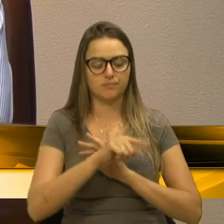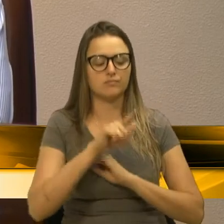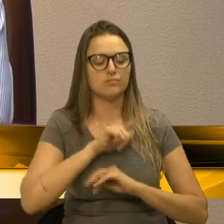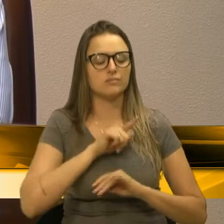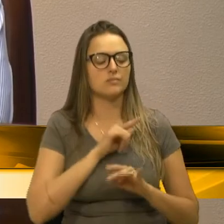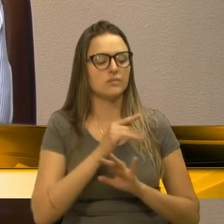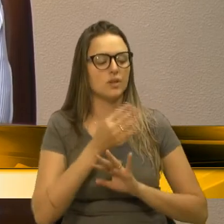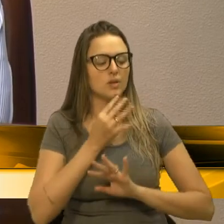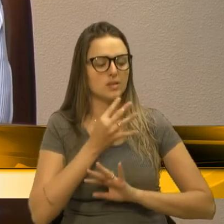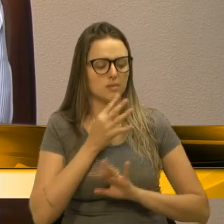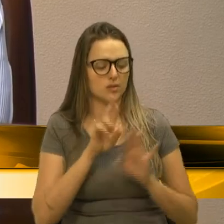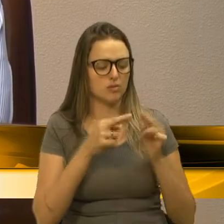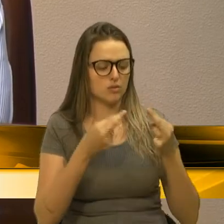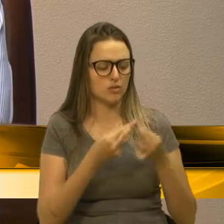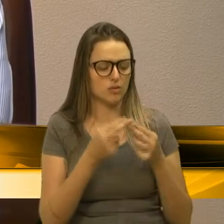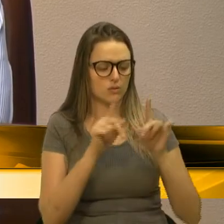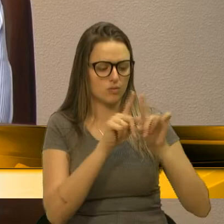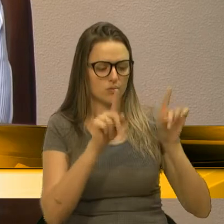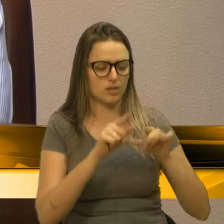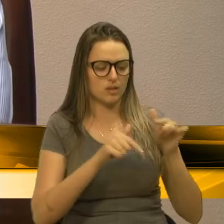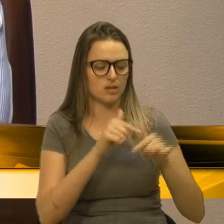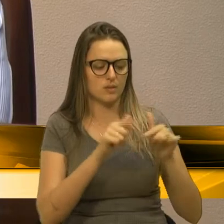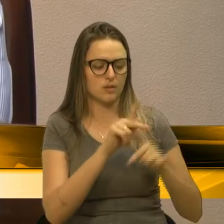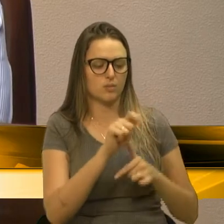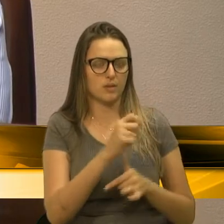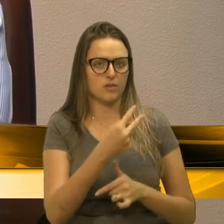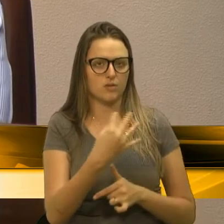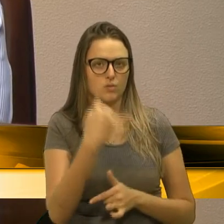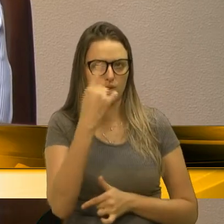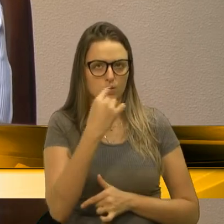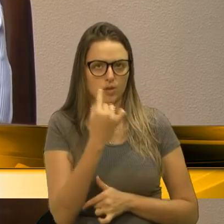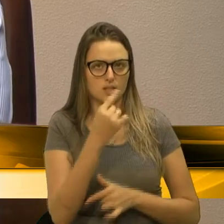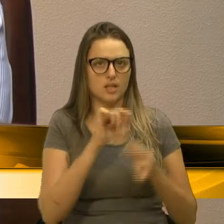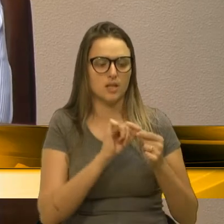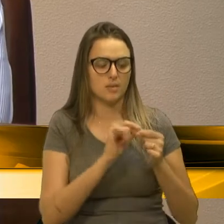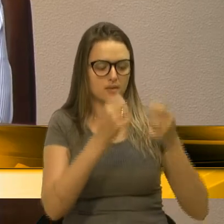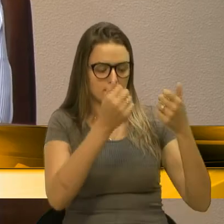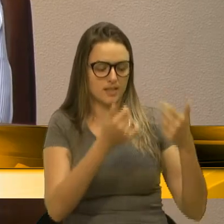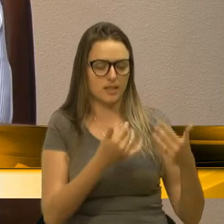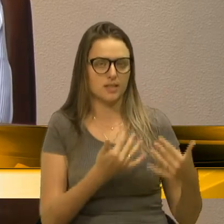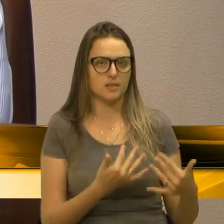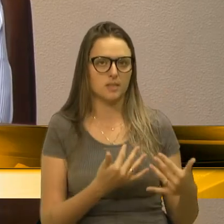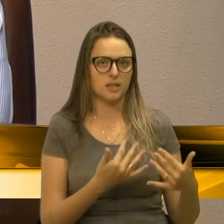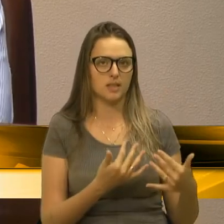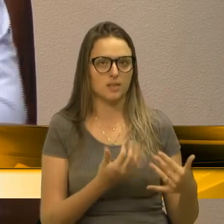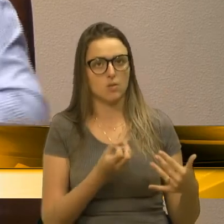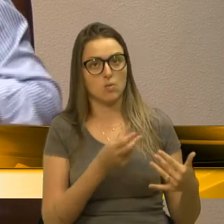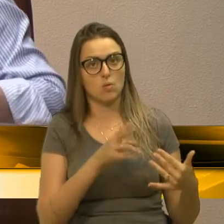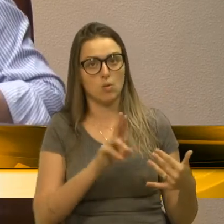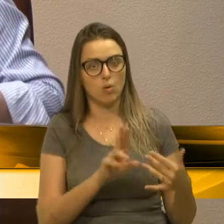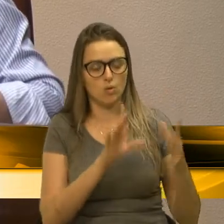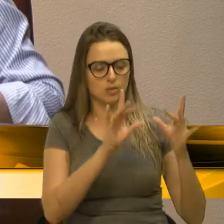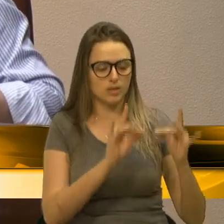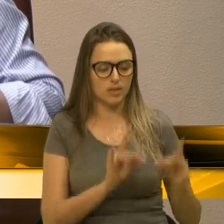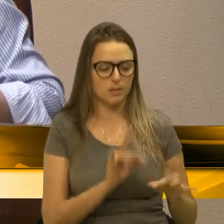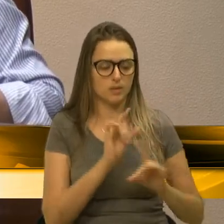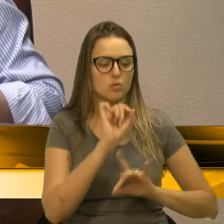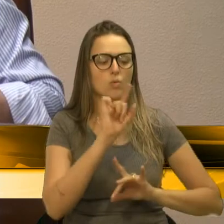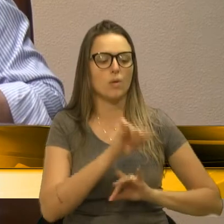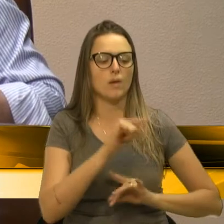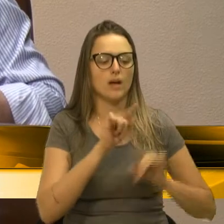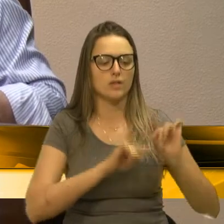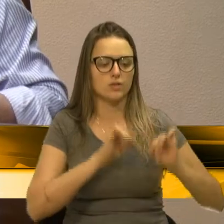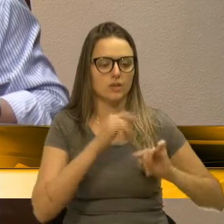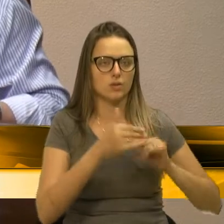os servidores que trabalhavam no PA 24 horas para que fosse feita a explicação ou explanado quais seriam as suas atividades a partir